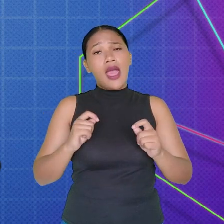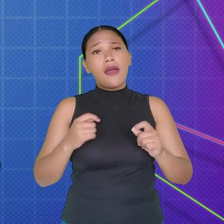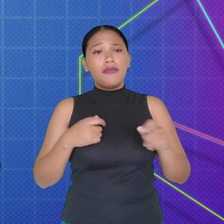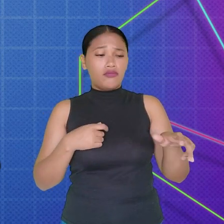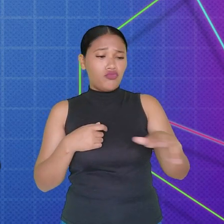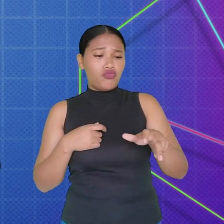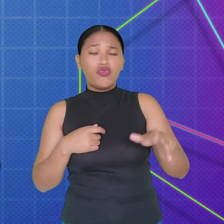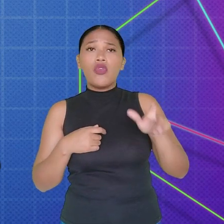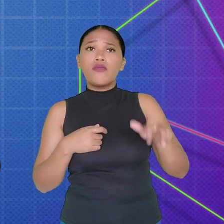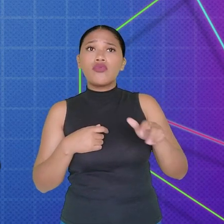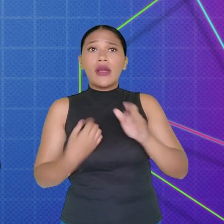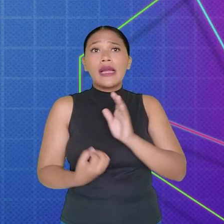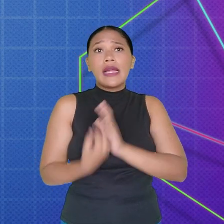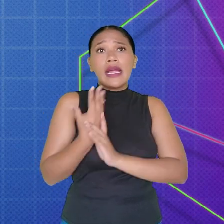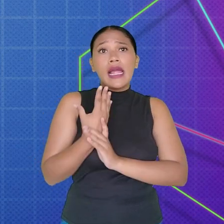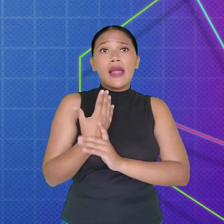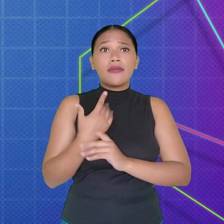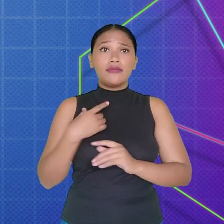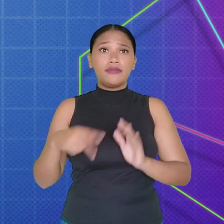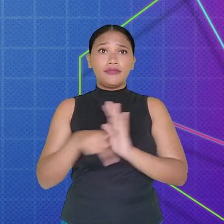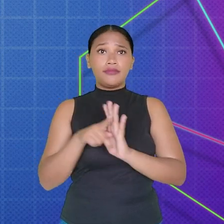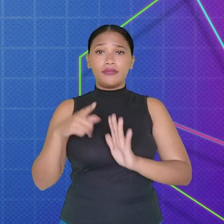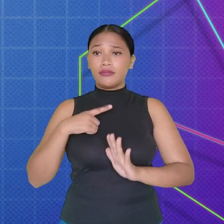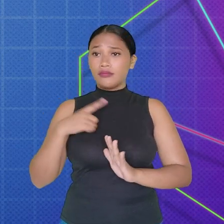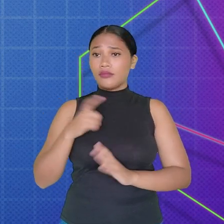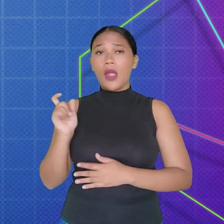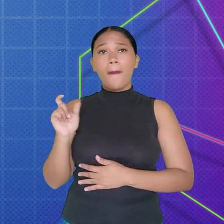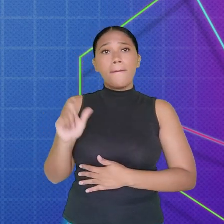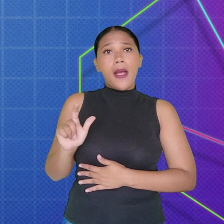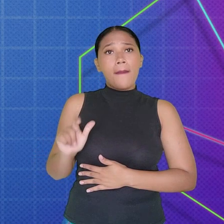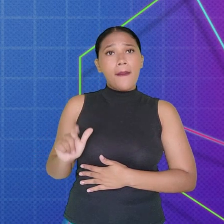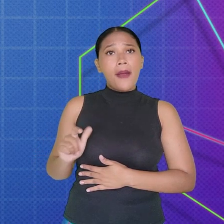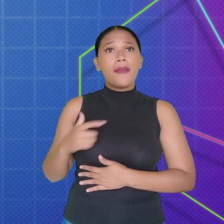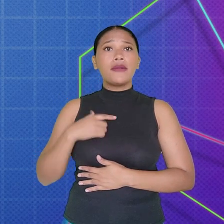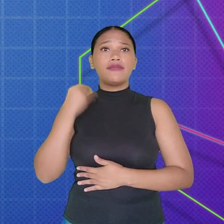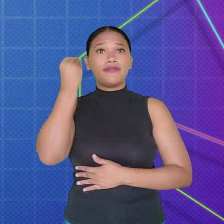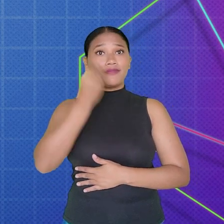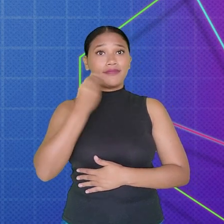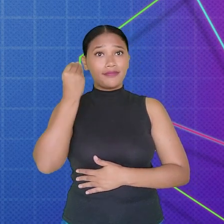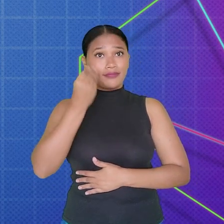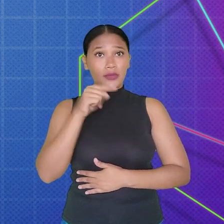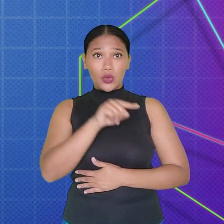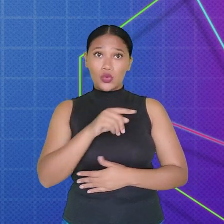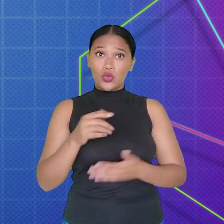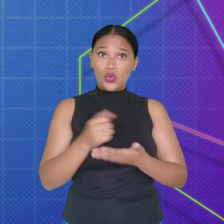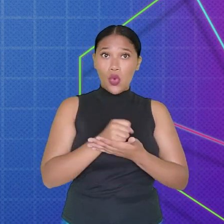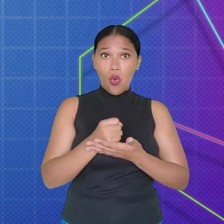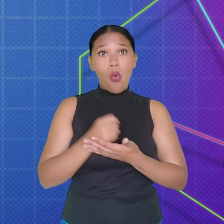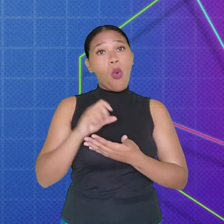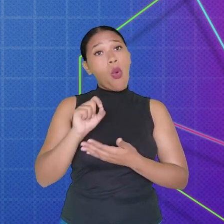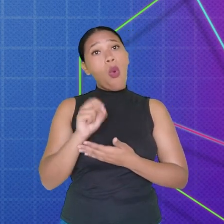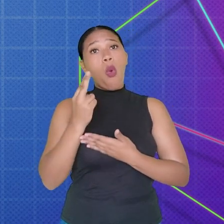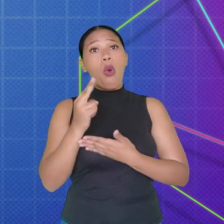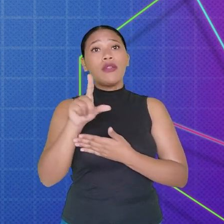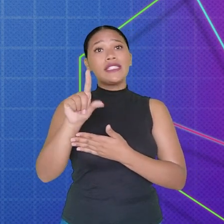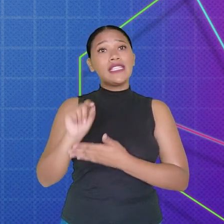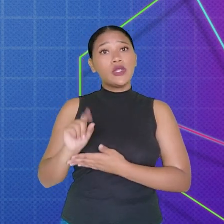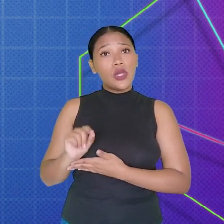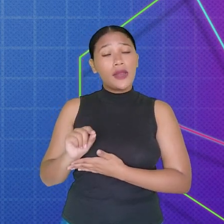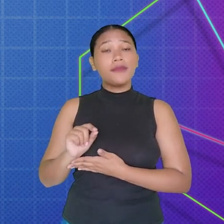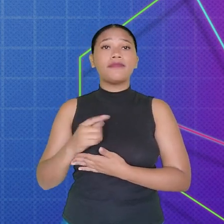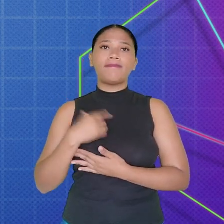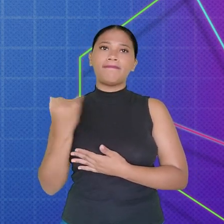criar menus interativos, onde o jogador pode clicar em botões para navegar no jogo ou selecionar opções. Isso